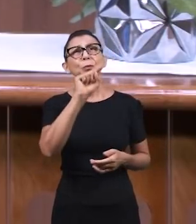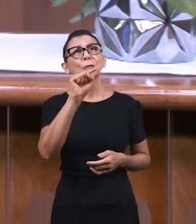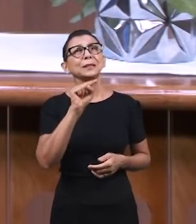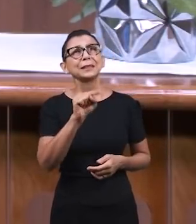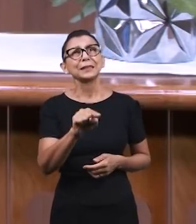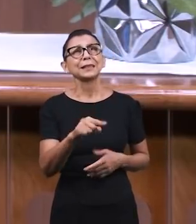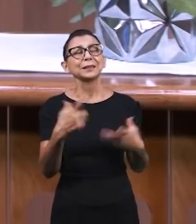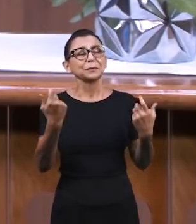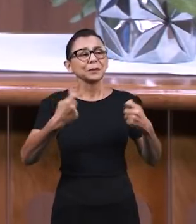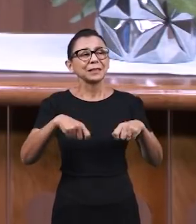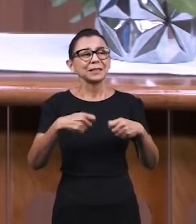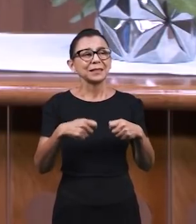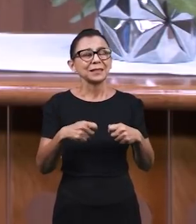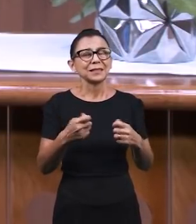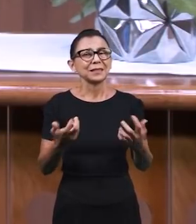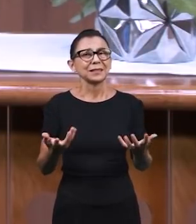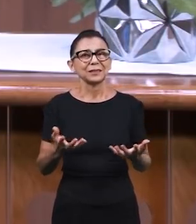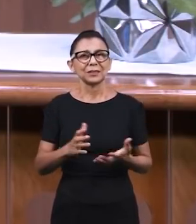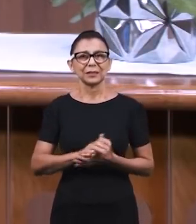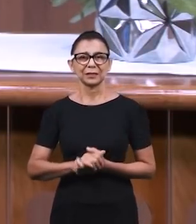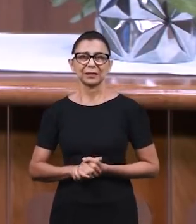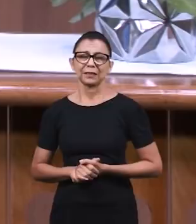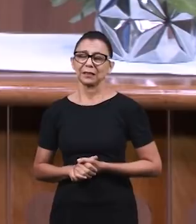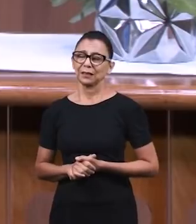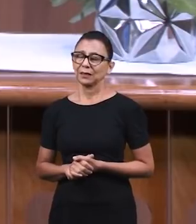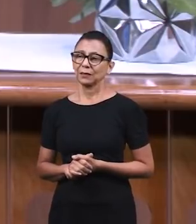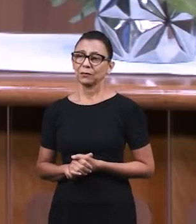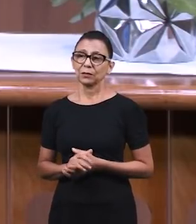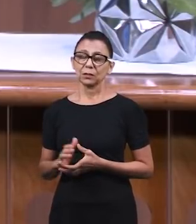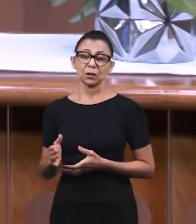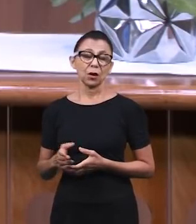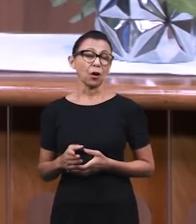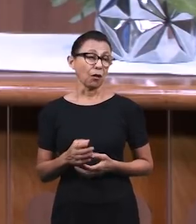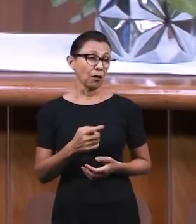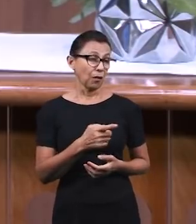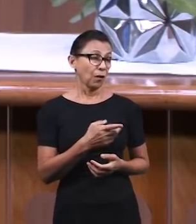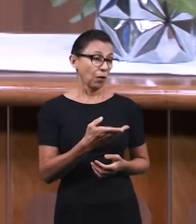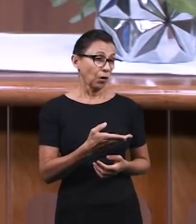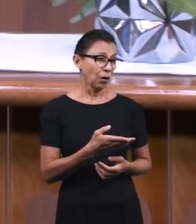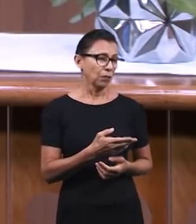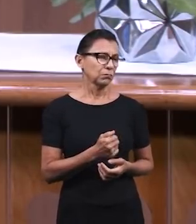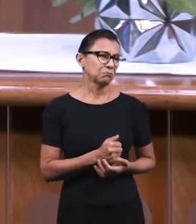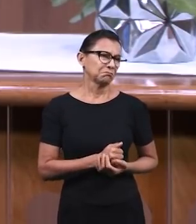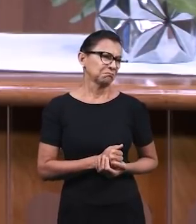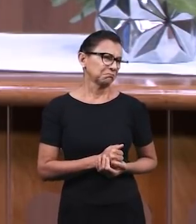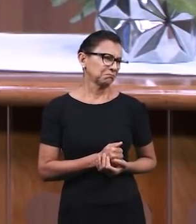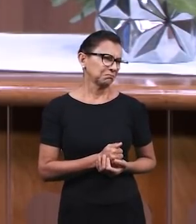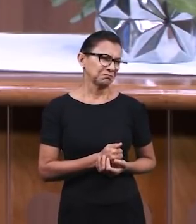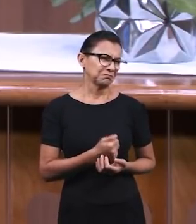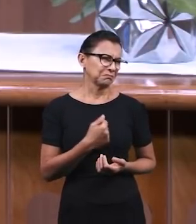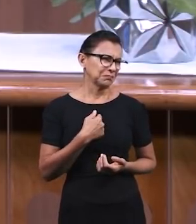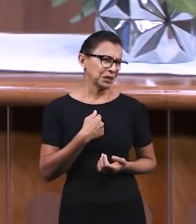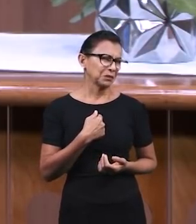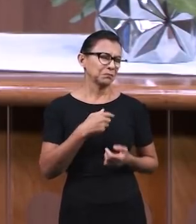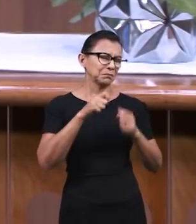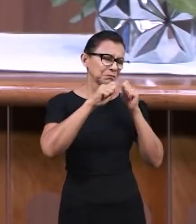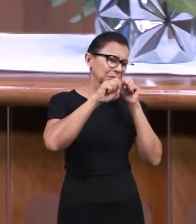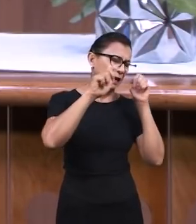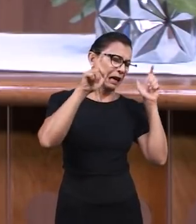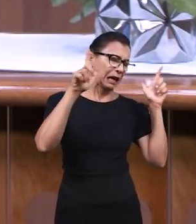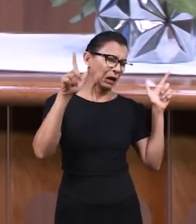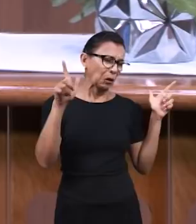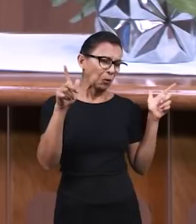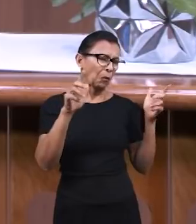que é. E o mundo para mim, a expressão dela, o mundo para mim tem dia que eu amanheço e o mundo para mim foi pintado de preto e